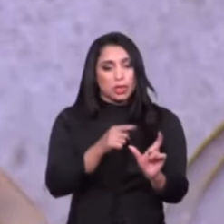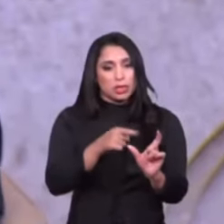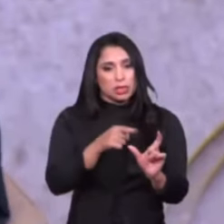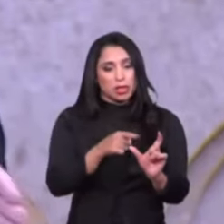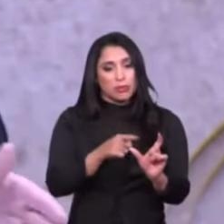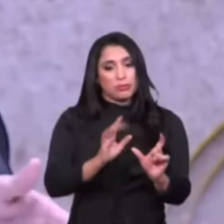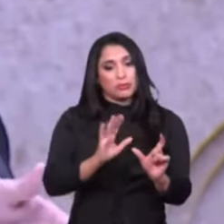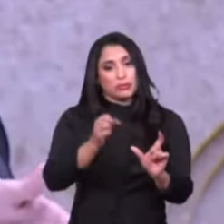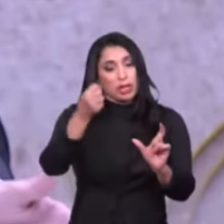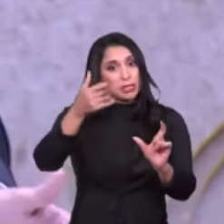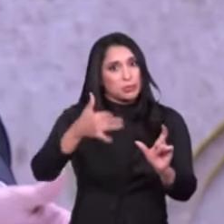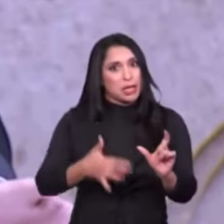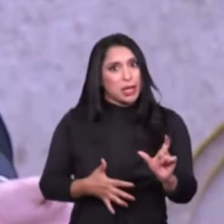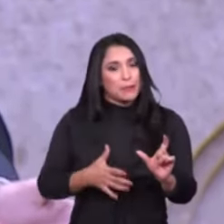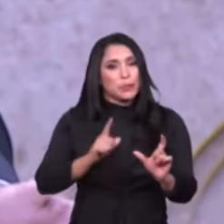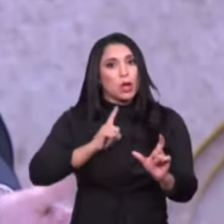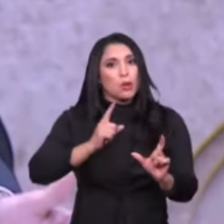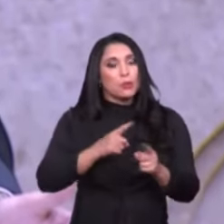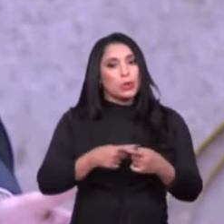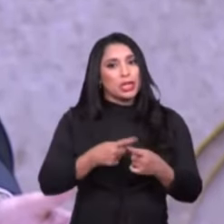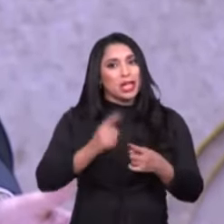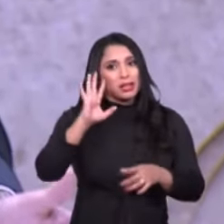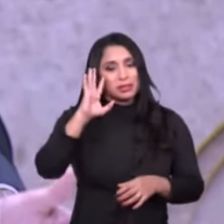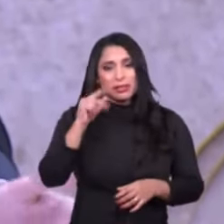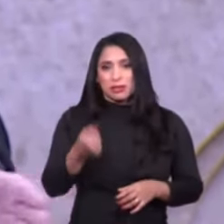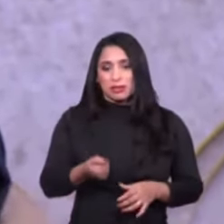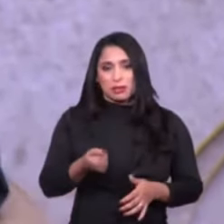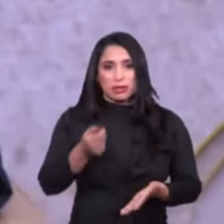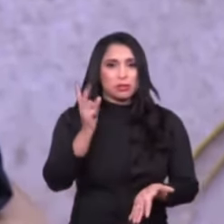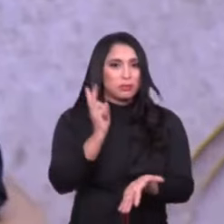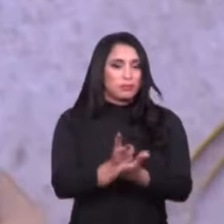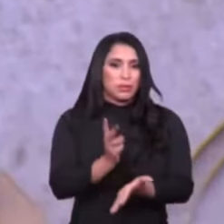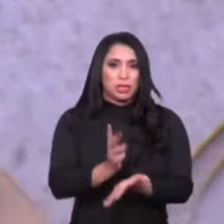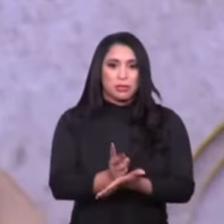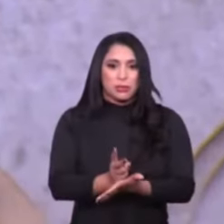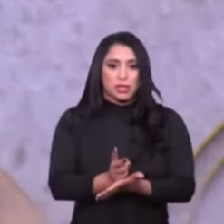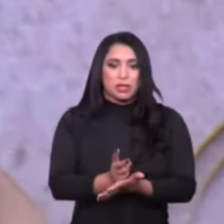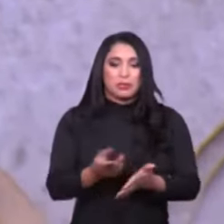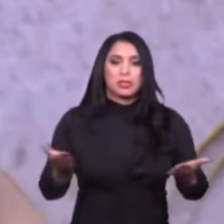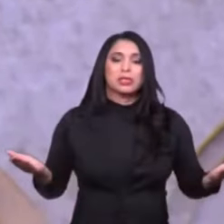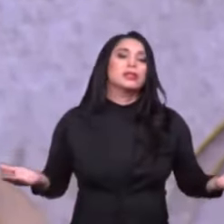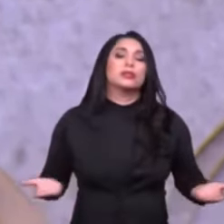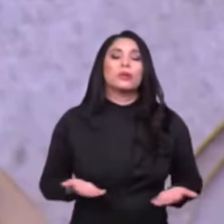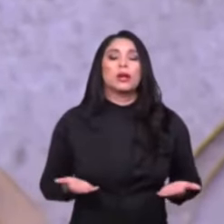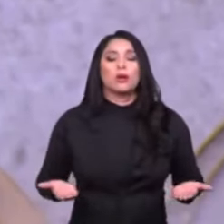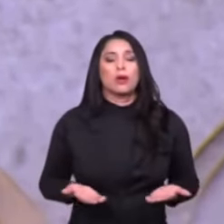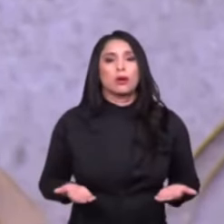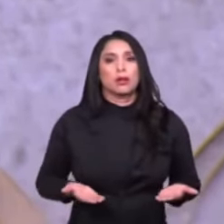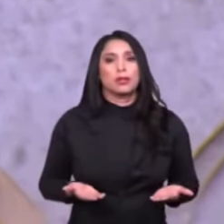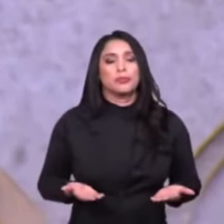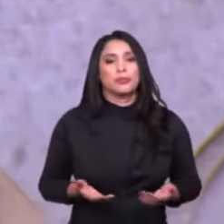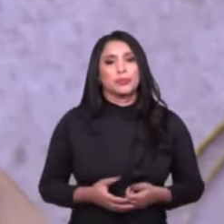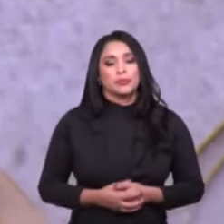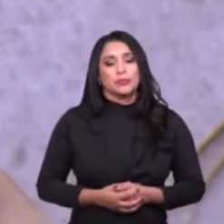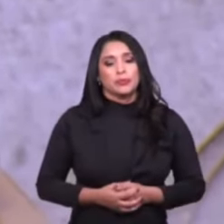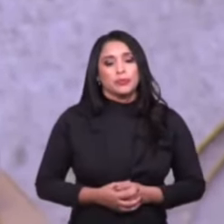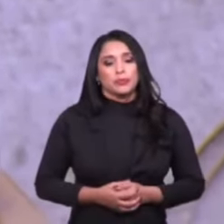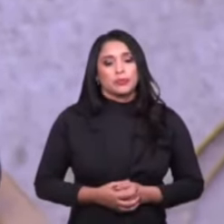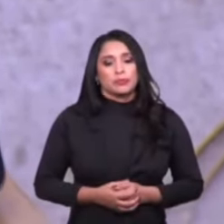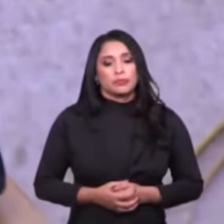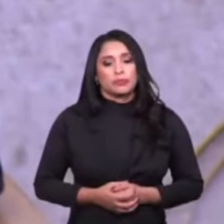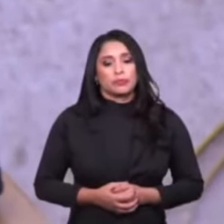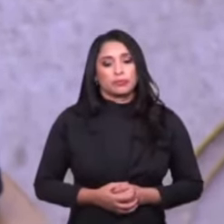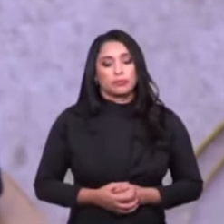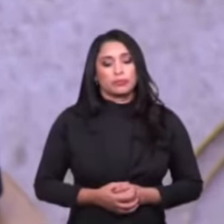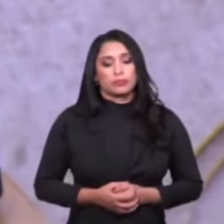mencionei, porque as sanções são as mesmas. Eu aqui agora apenas faço